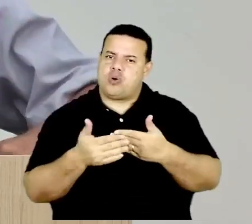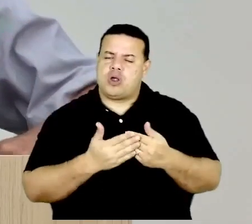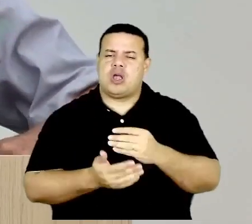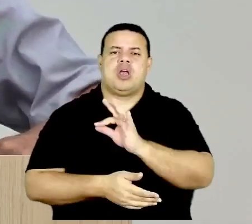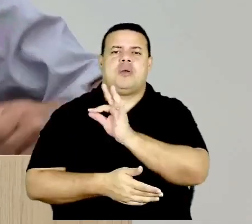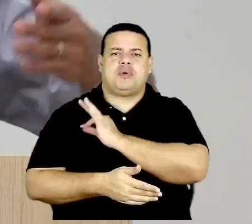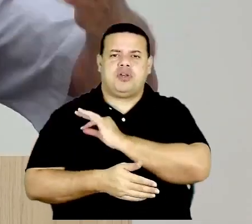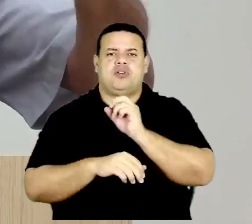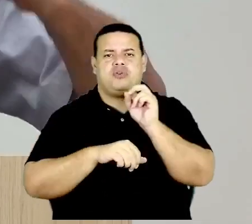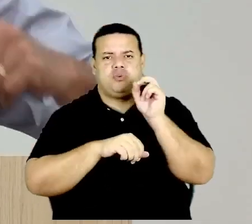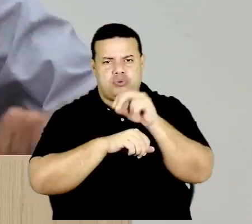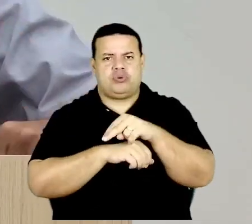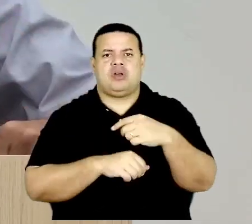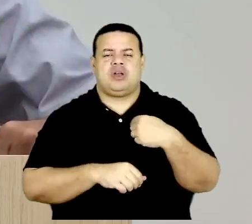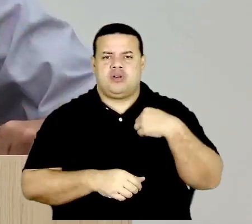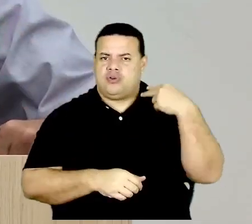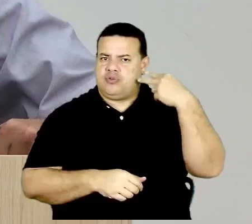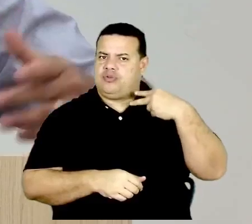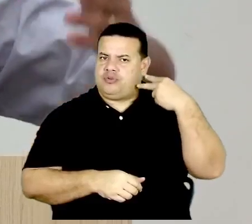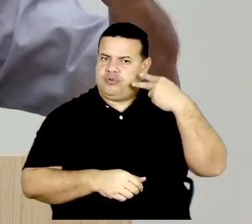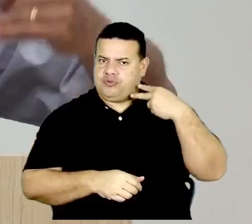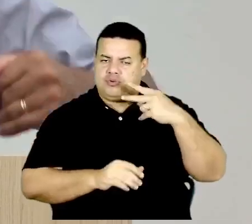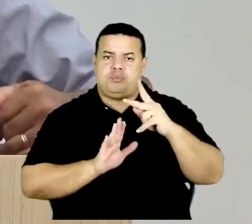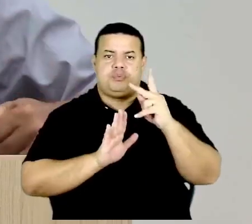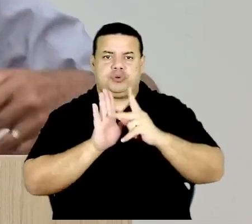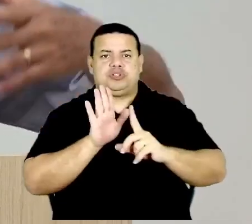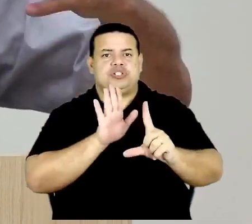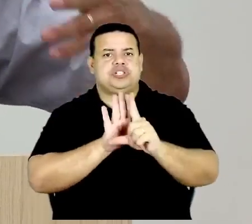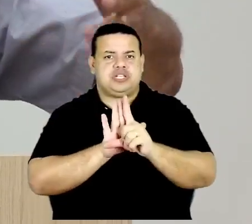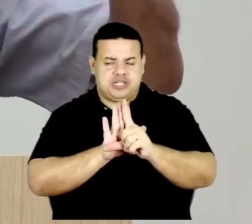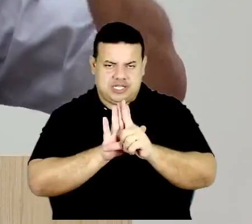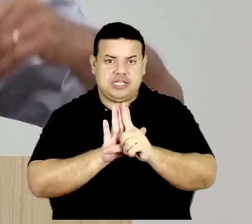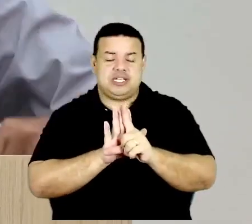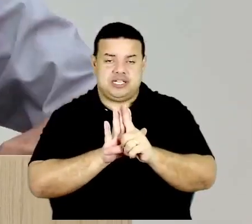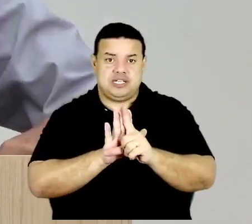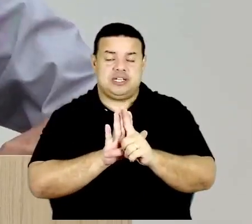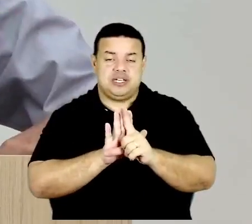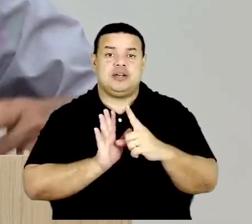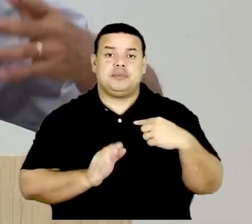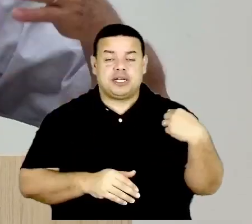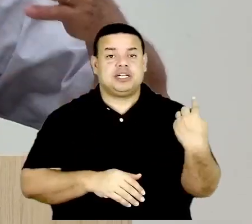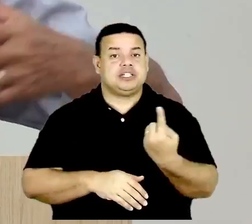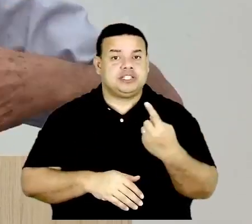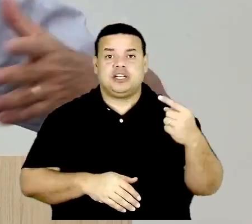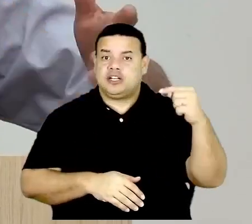vereador, e vier um projeto de lei dessa magnitude, para que a gente venha aqui